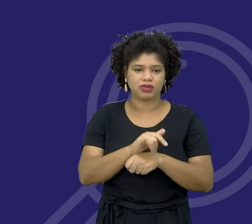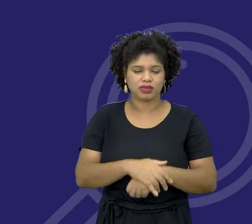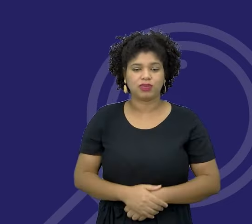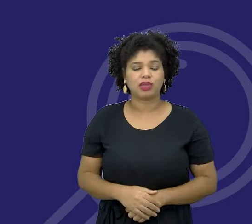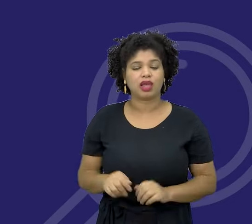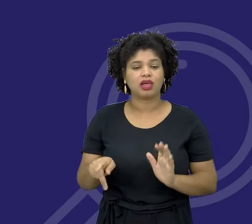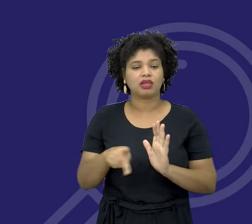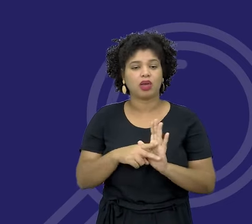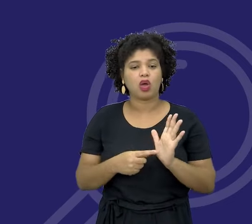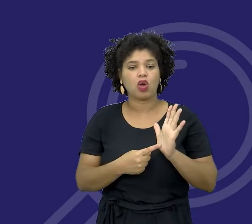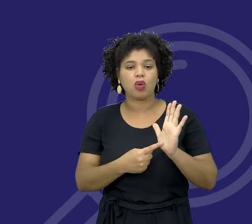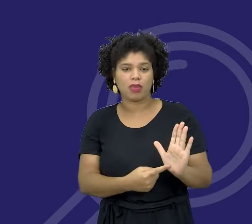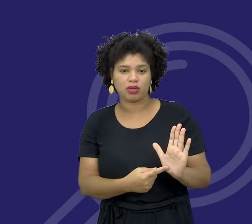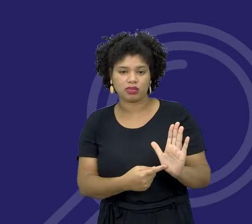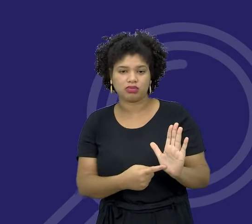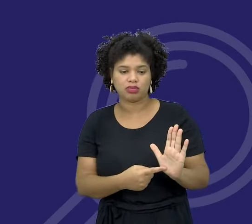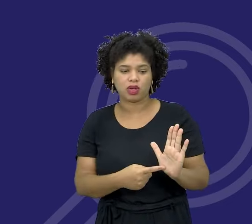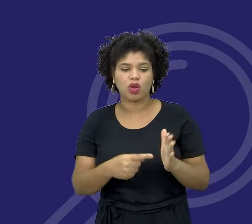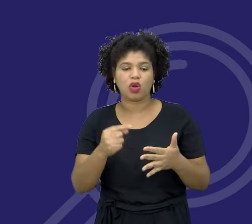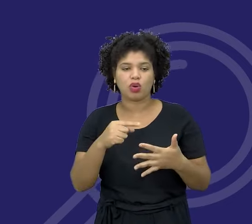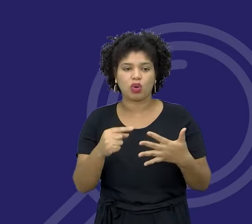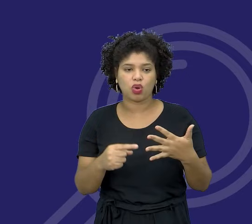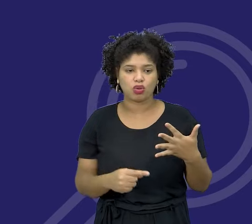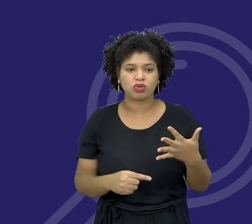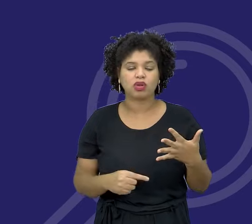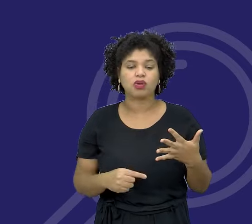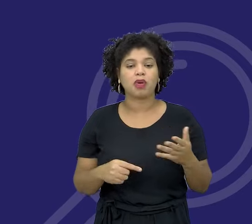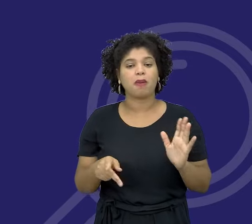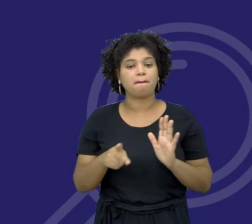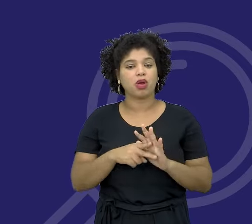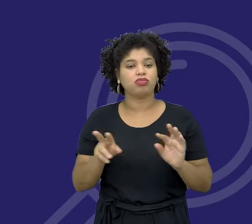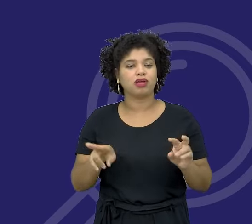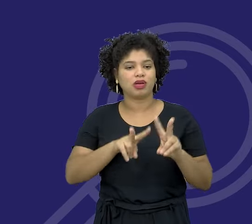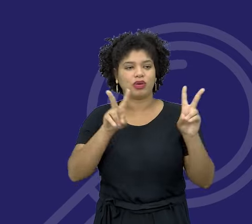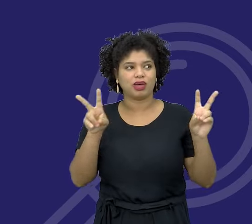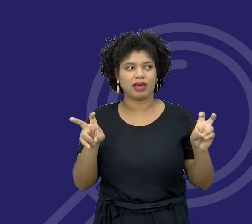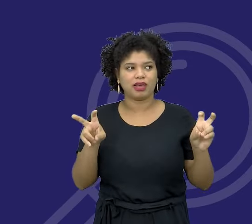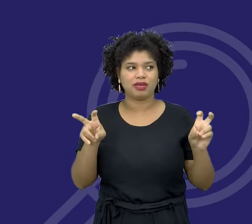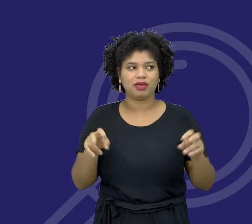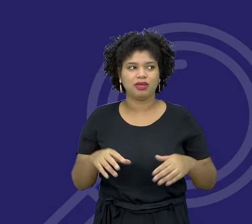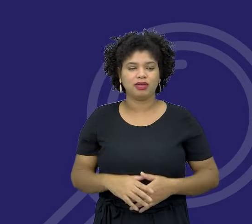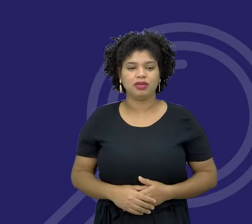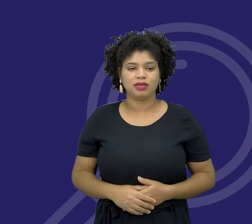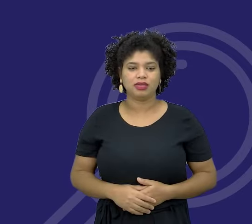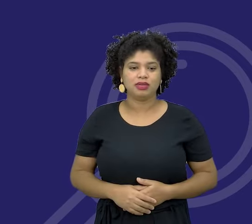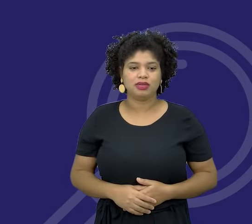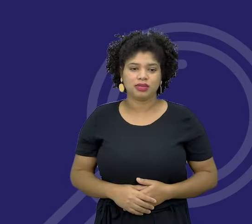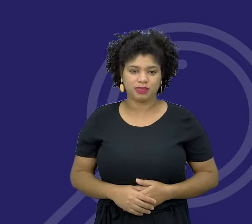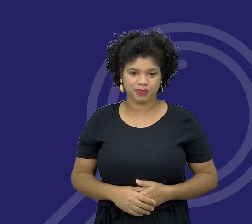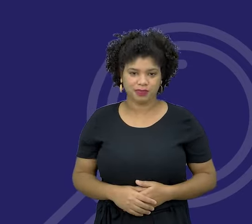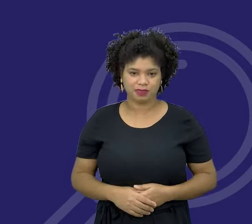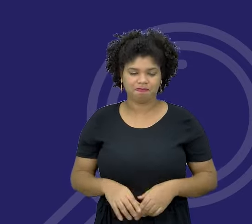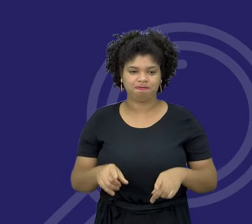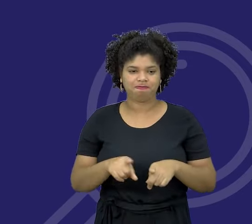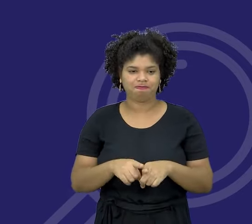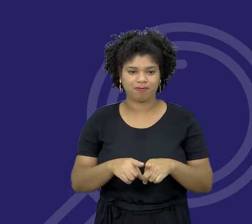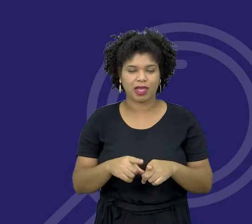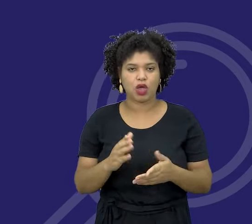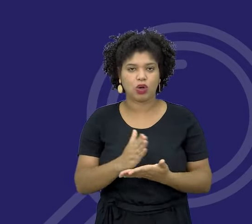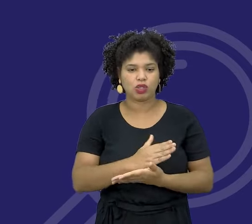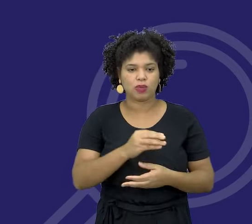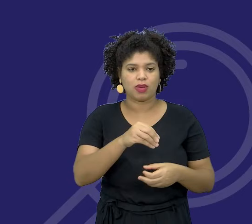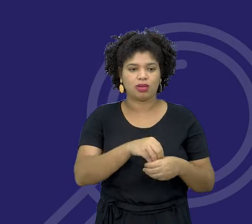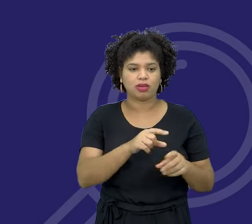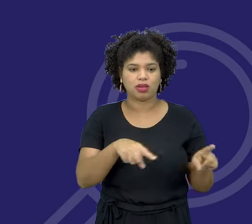as demonstrações das propriedades qualificadas sobre o assunto, e assim buscando institucionalizar